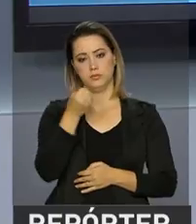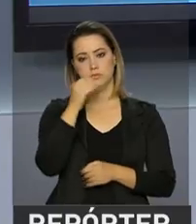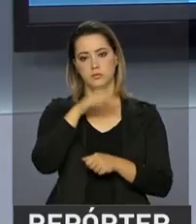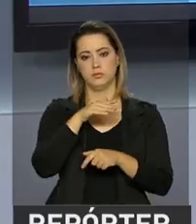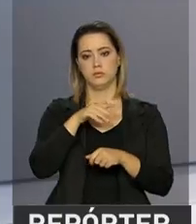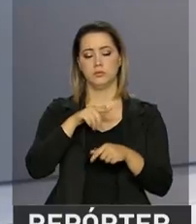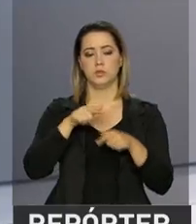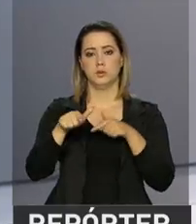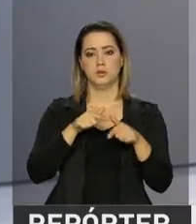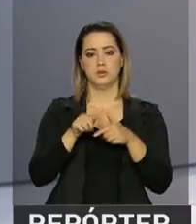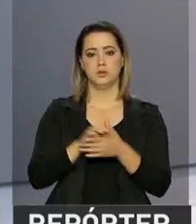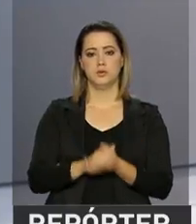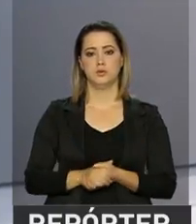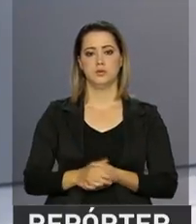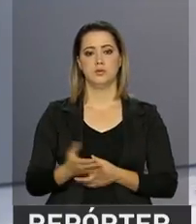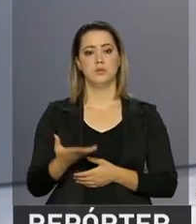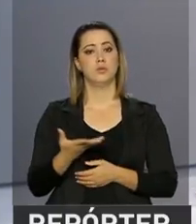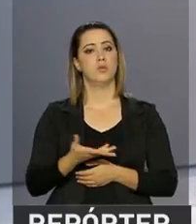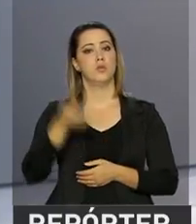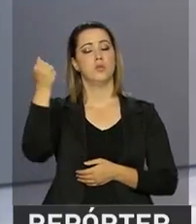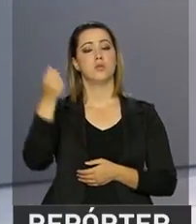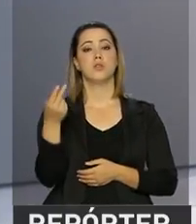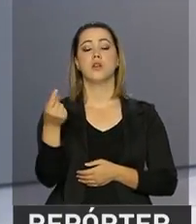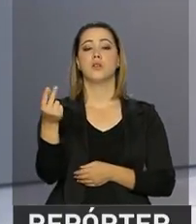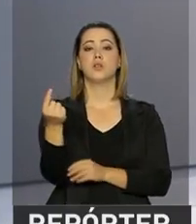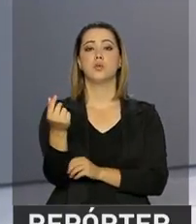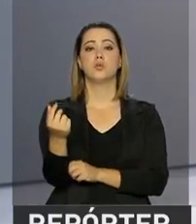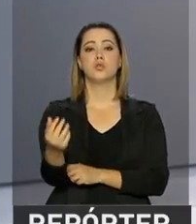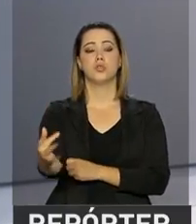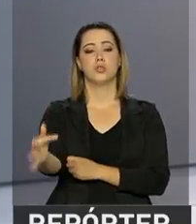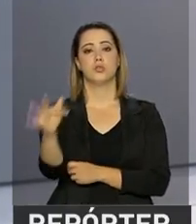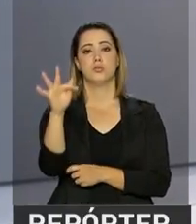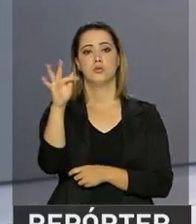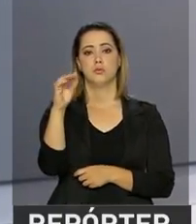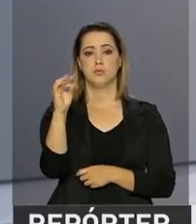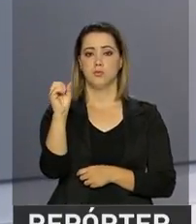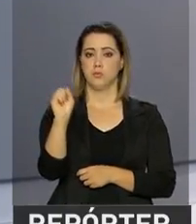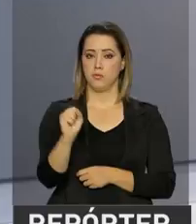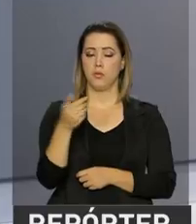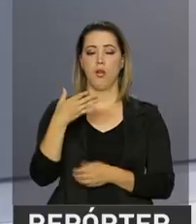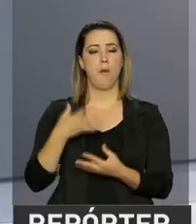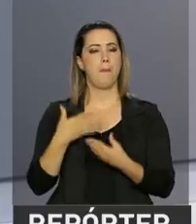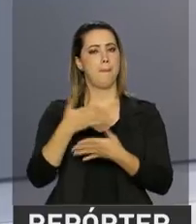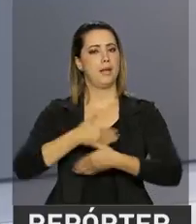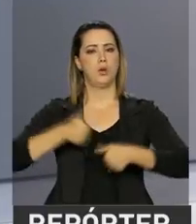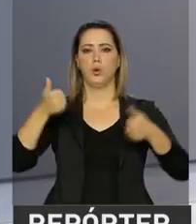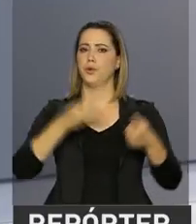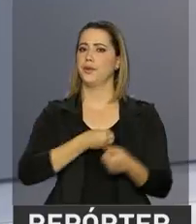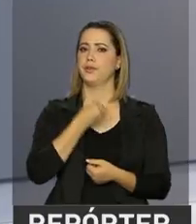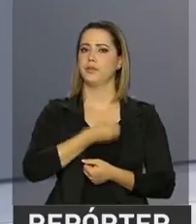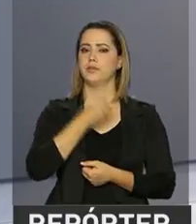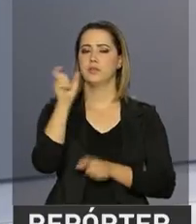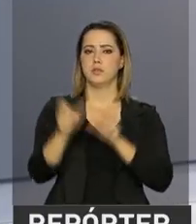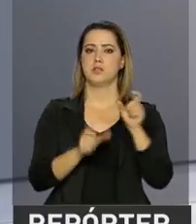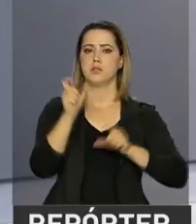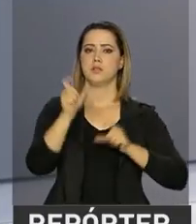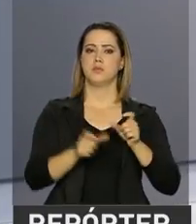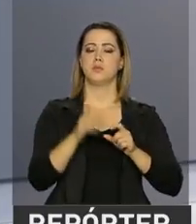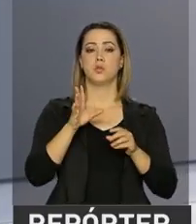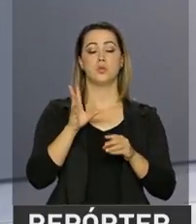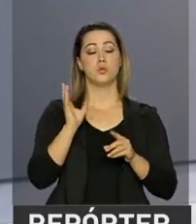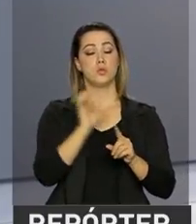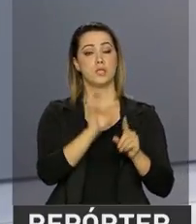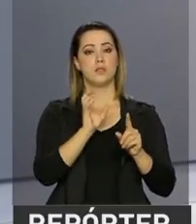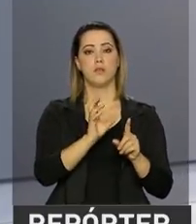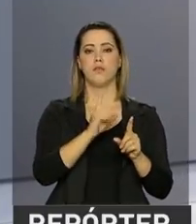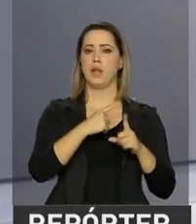para você. Os saques das contas inativas do Fundo de Garantia têm gerado alívio para muitos brasileiros e impacto